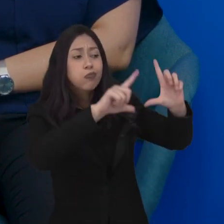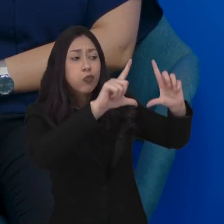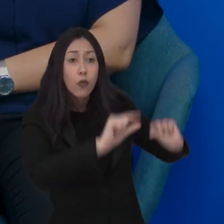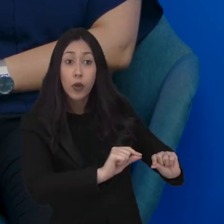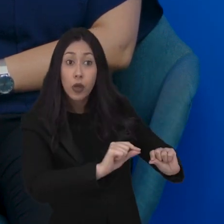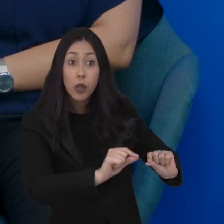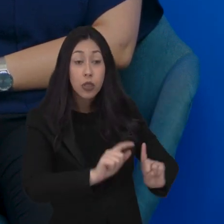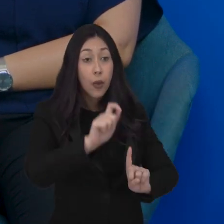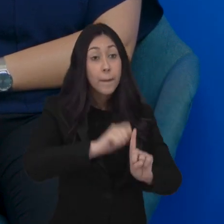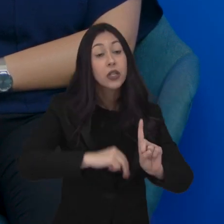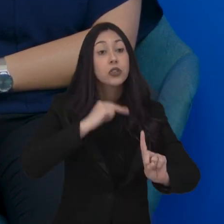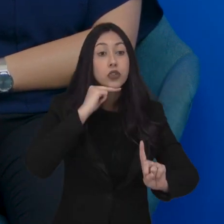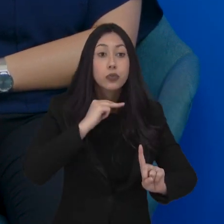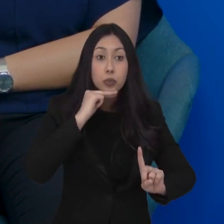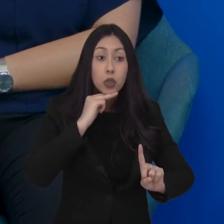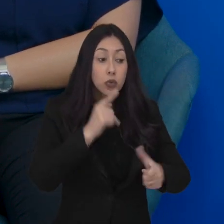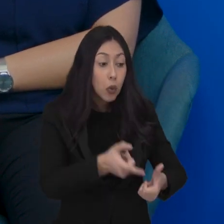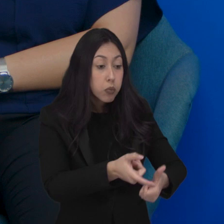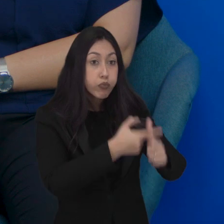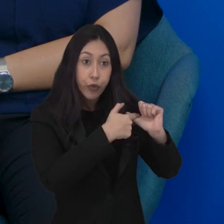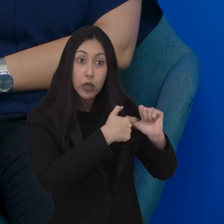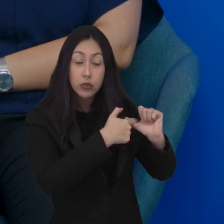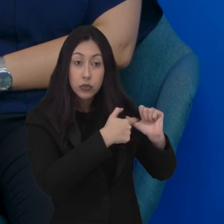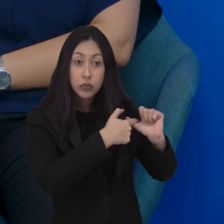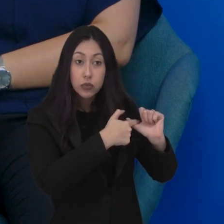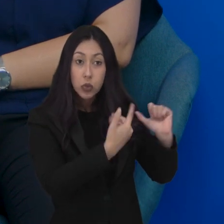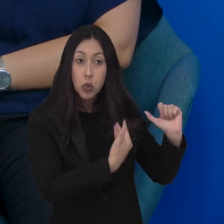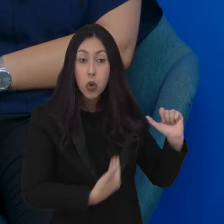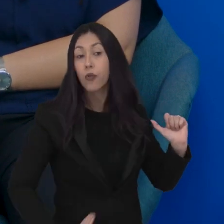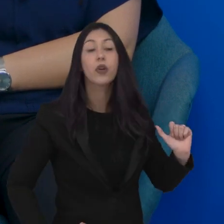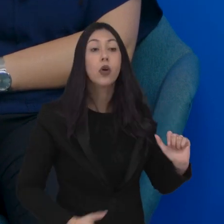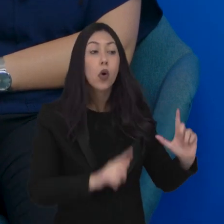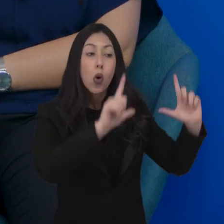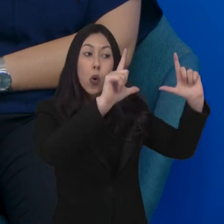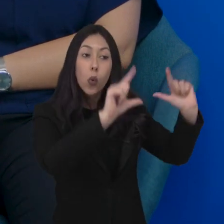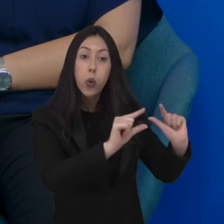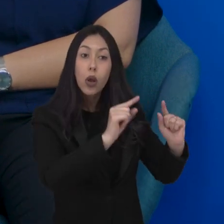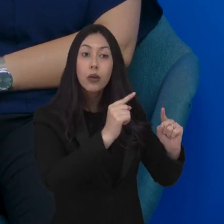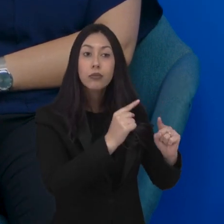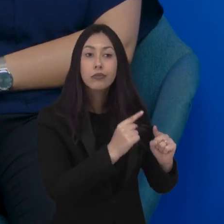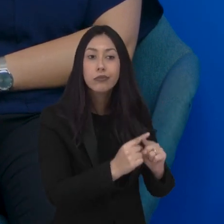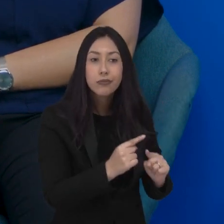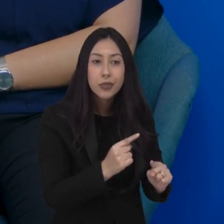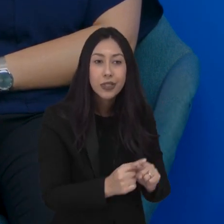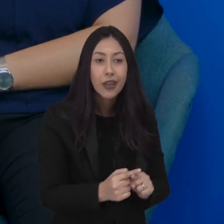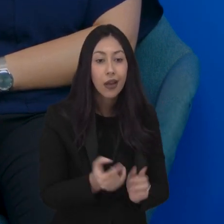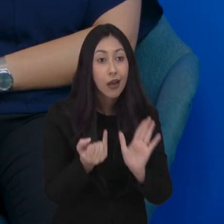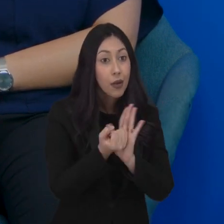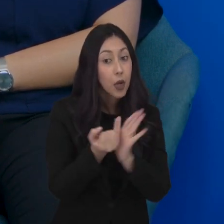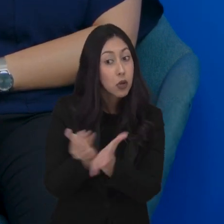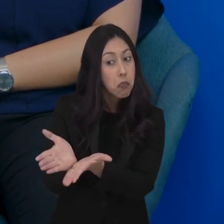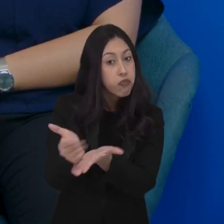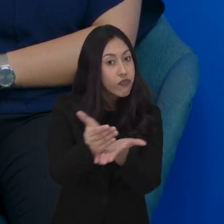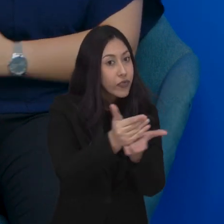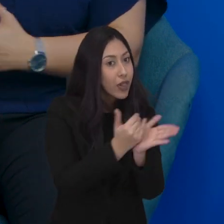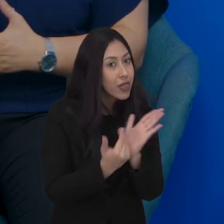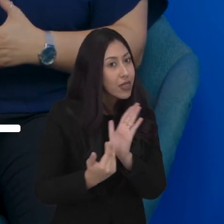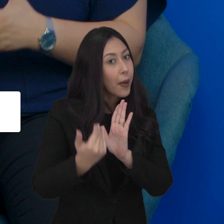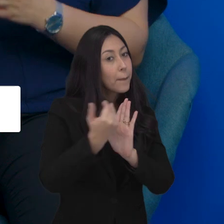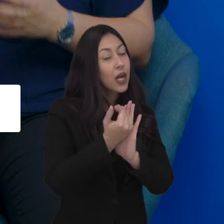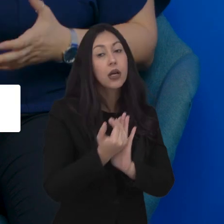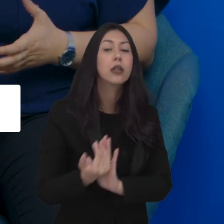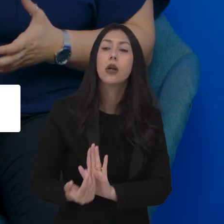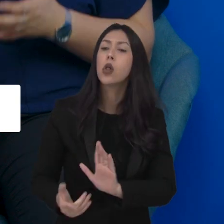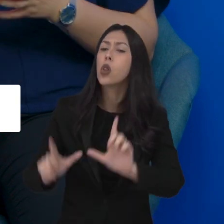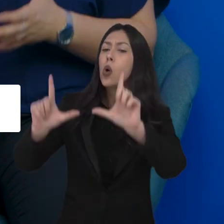Em março desse ano, o déficit primário do governo central diminuiu devido ao aumento das receitas. A queda foi